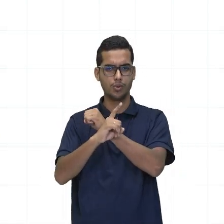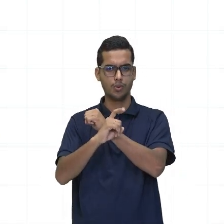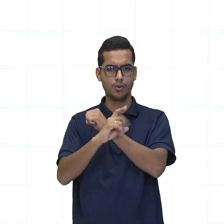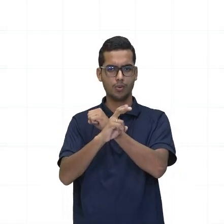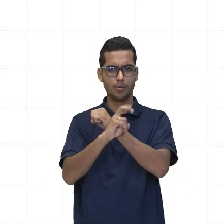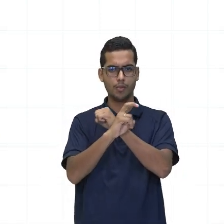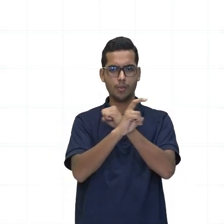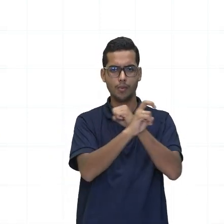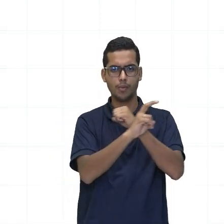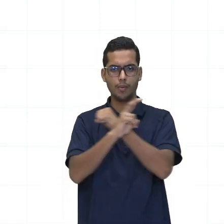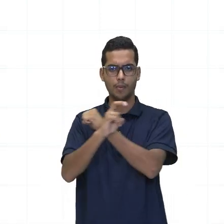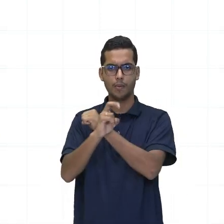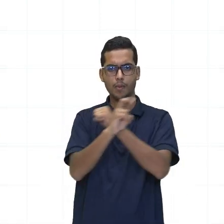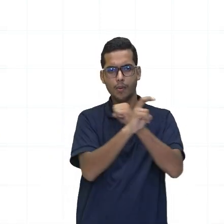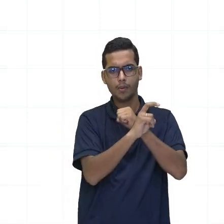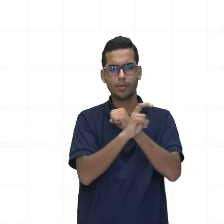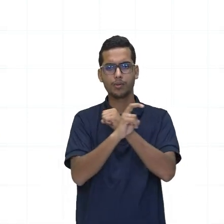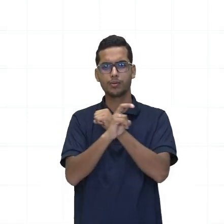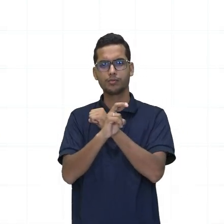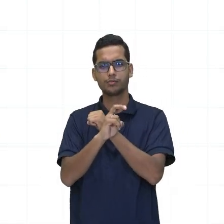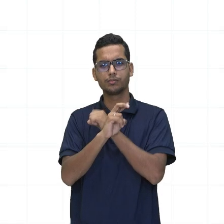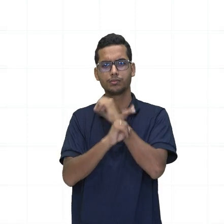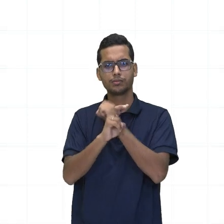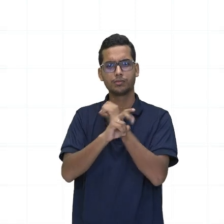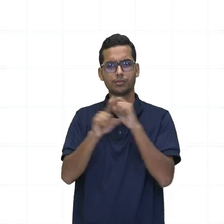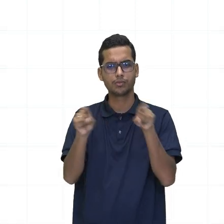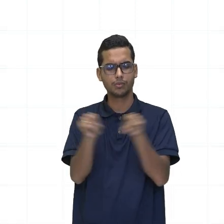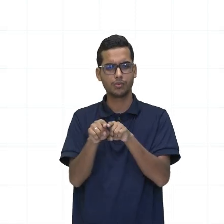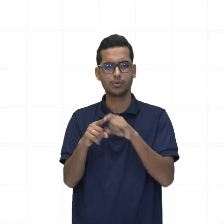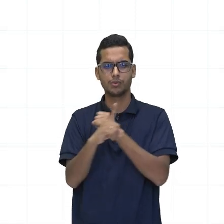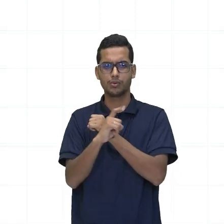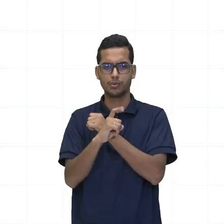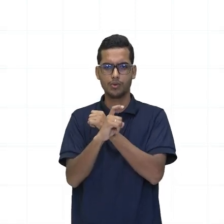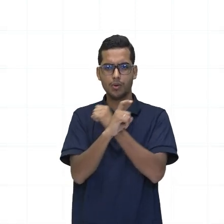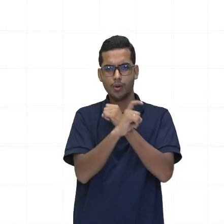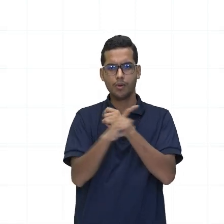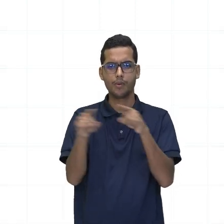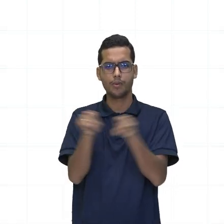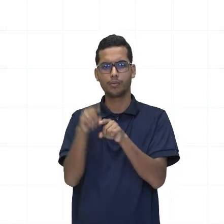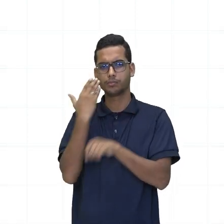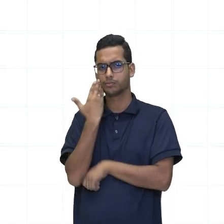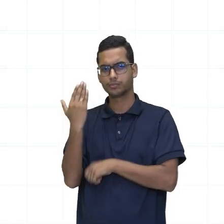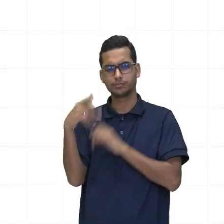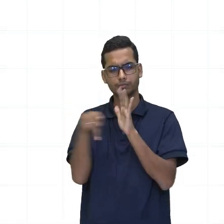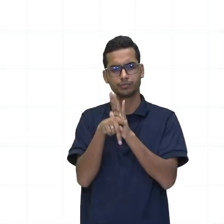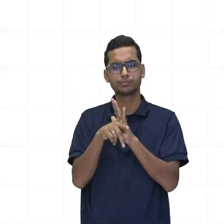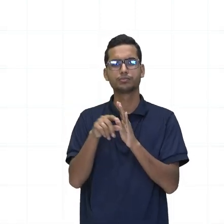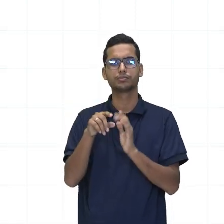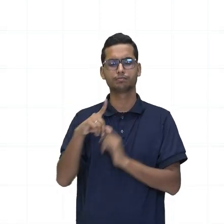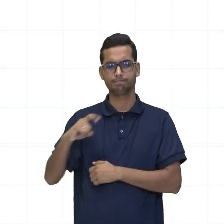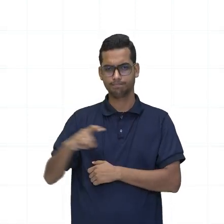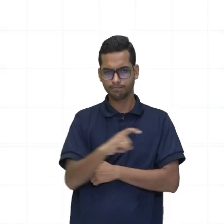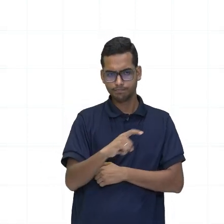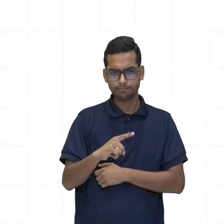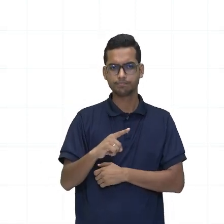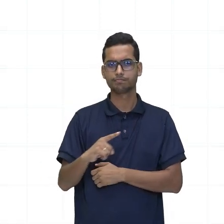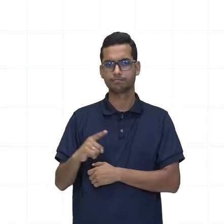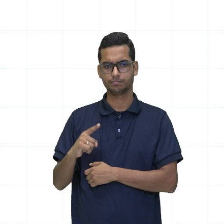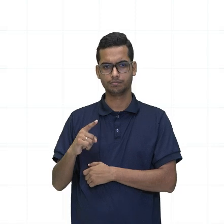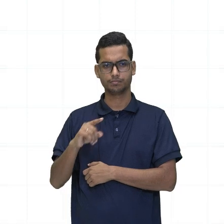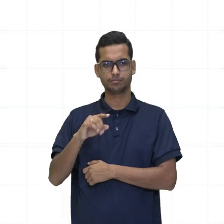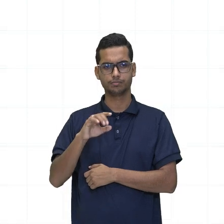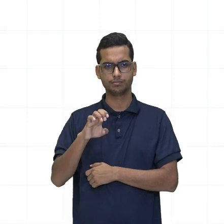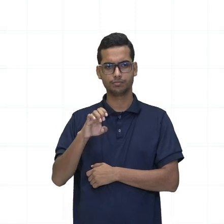da esquistossomose, tá? É transmitida aí, é causada por um verme, certo? E aí esse caracol, ele